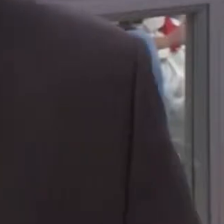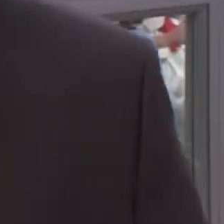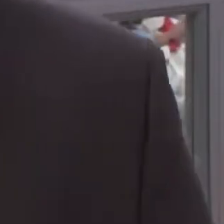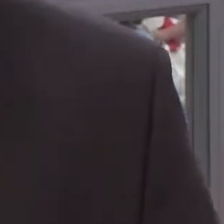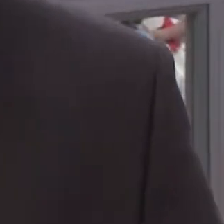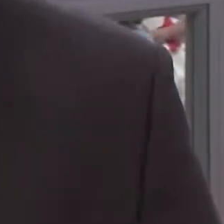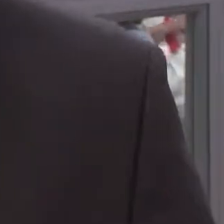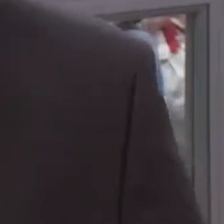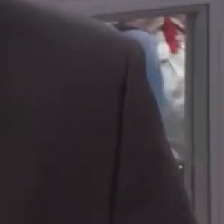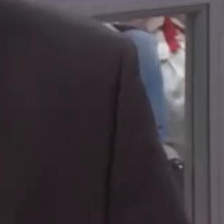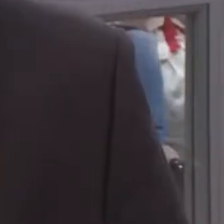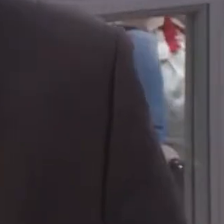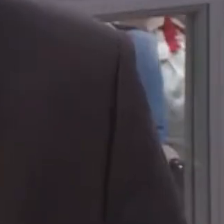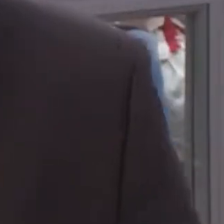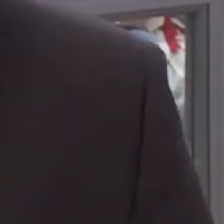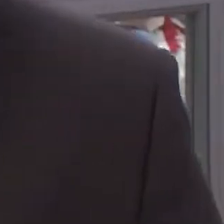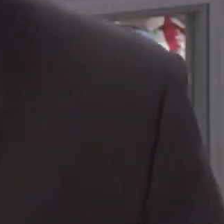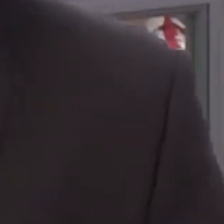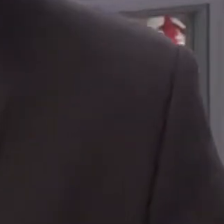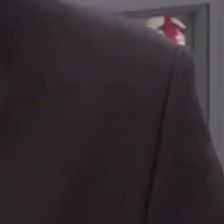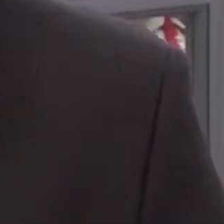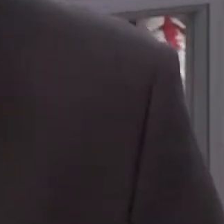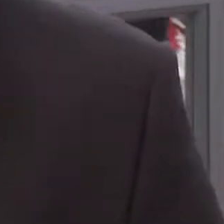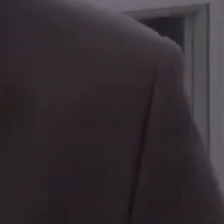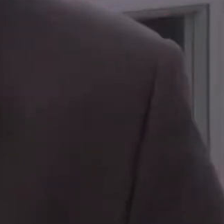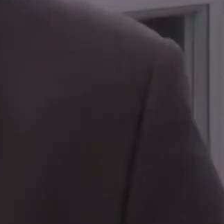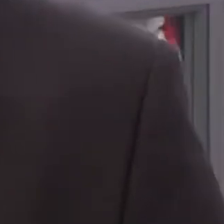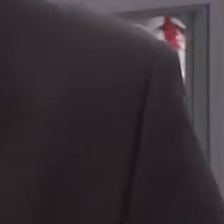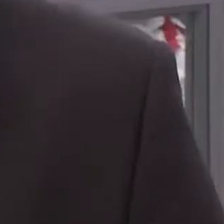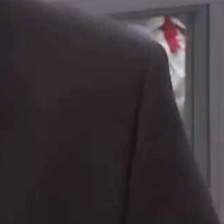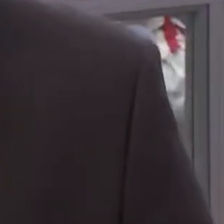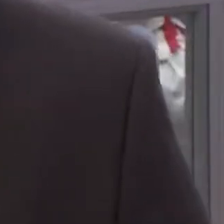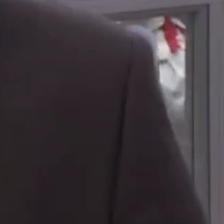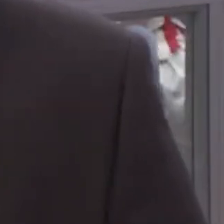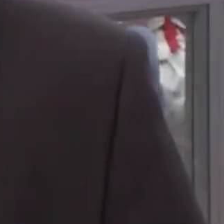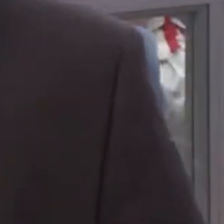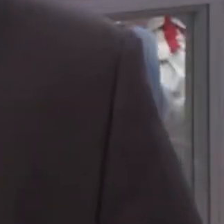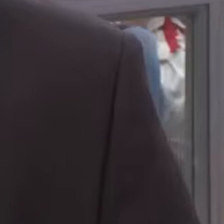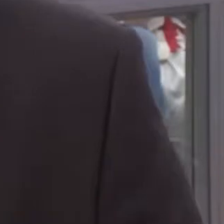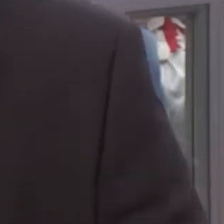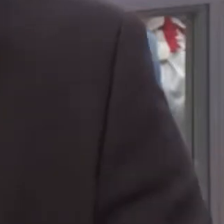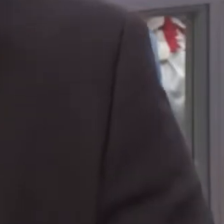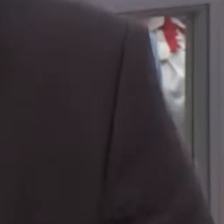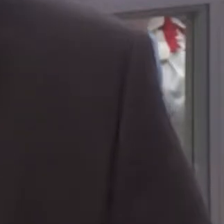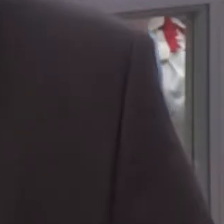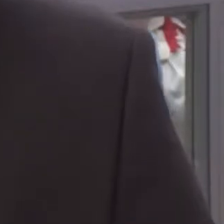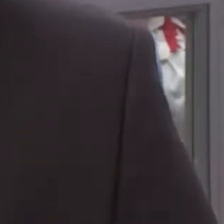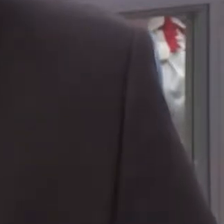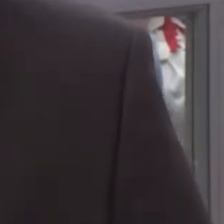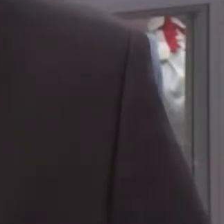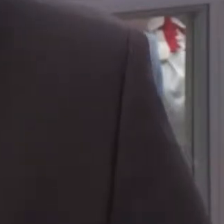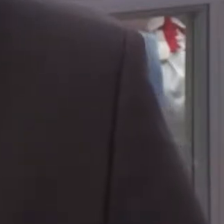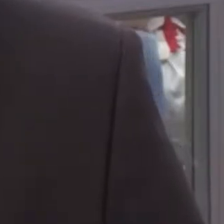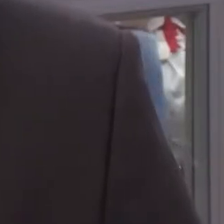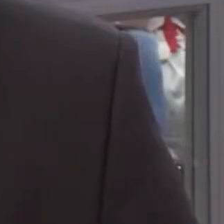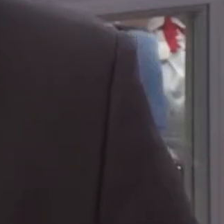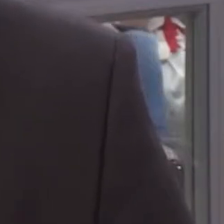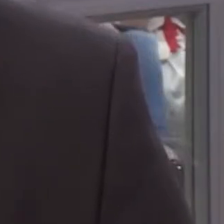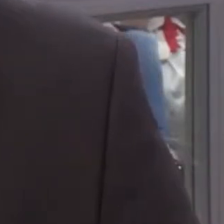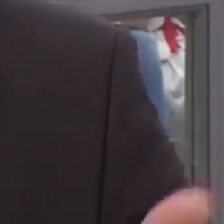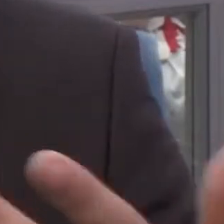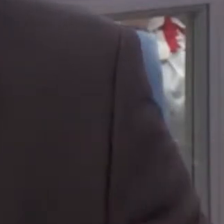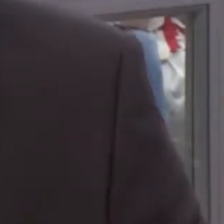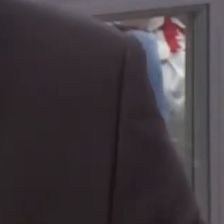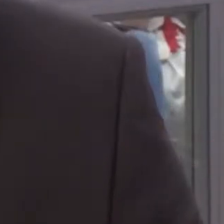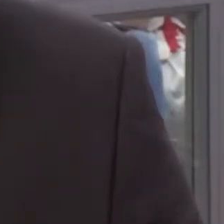Primeiro homenagear o esporte de uma certa forma, depois homenagear uma mulher, é uma menina, na verdade, né? Uma menina que se empoderou de uma certa forma